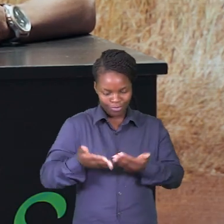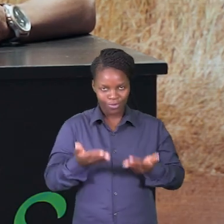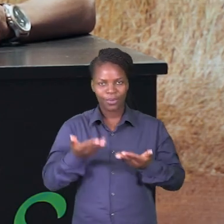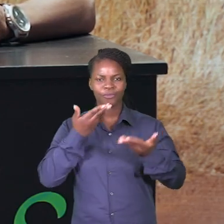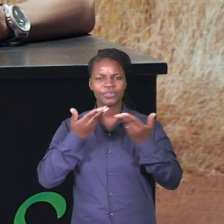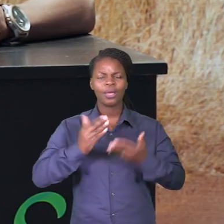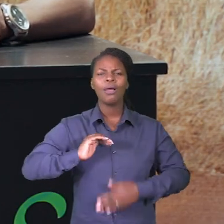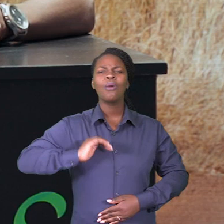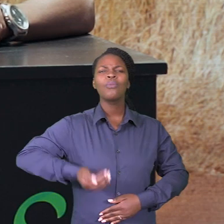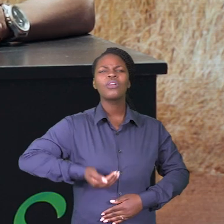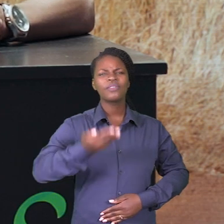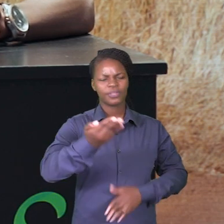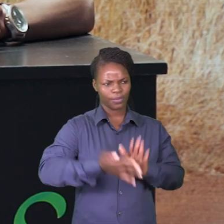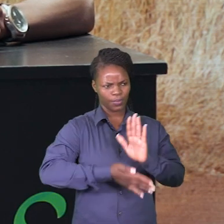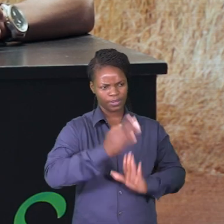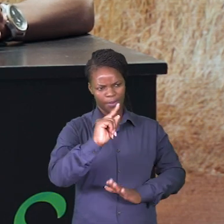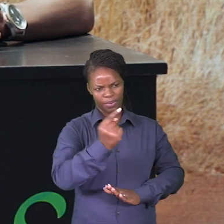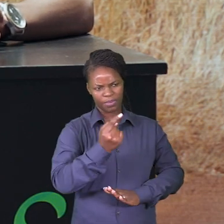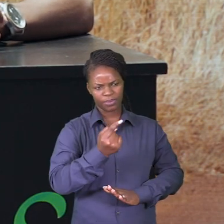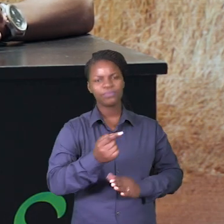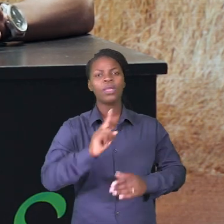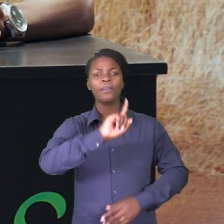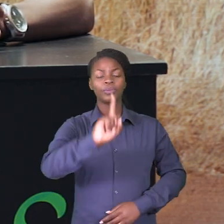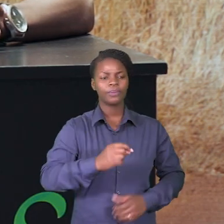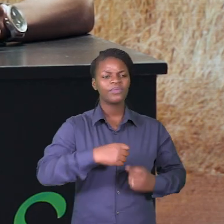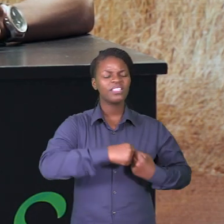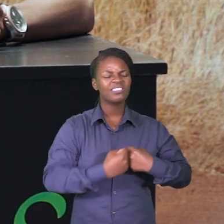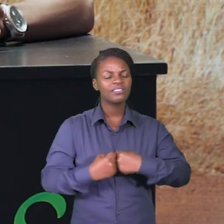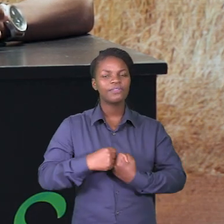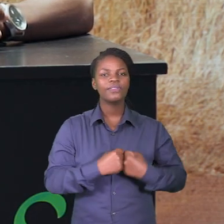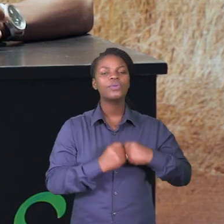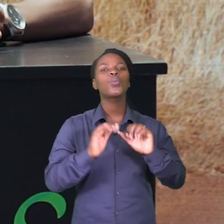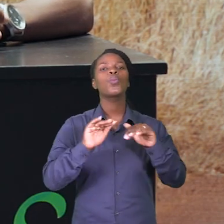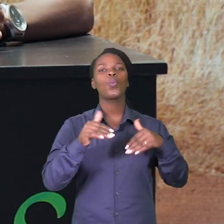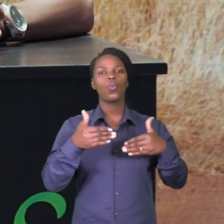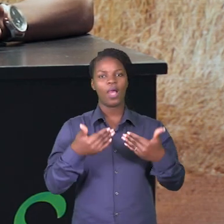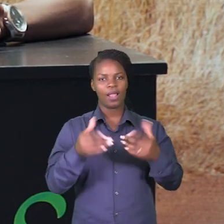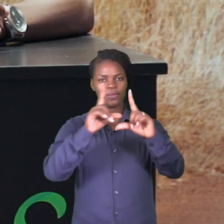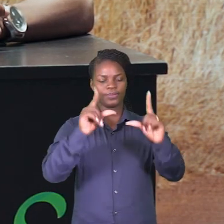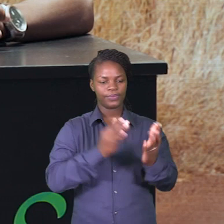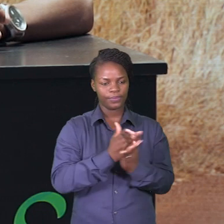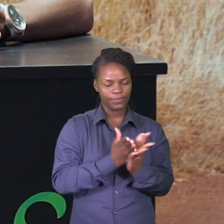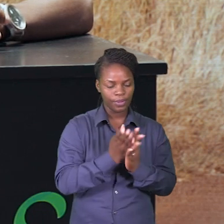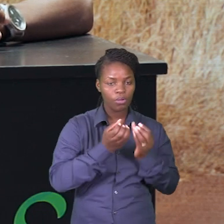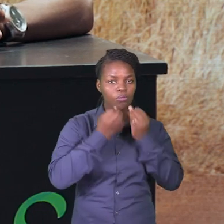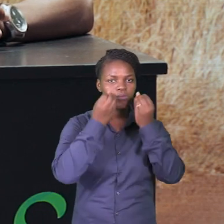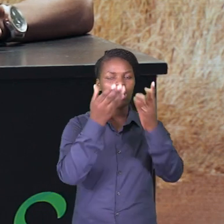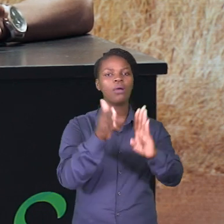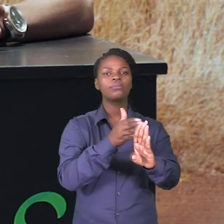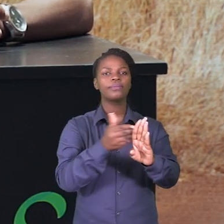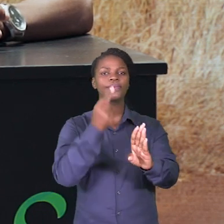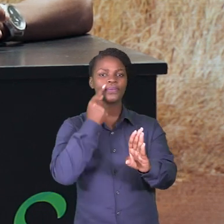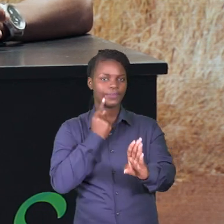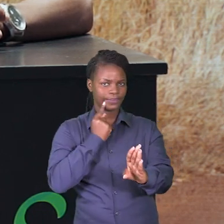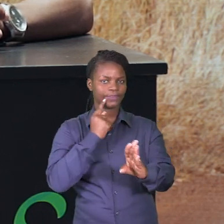volta ao nosso espaço de conversa e DIT eu logo vou começar consigo Quais são os principais desafios na implementação do mecanismo multisetorial nos